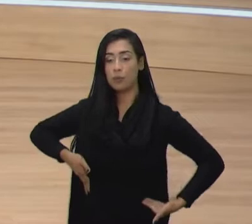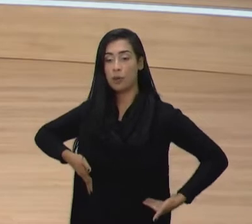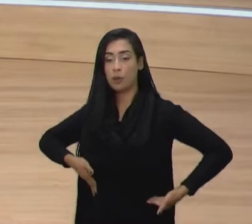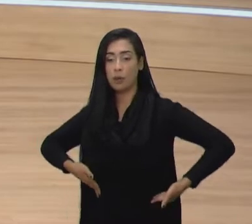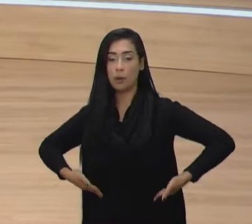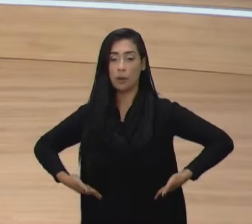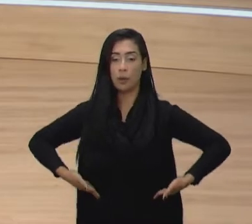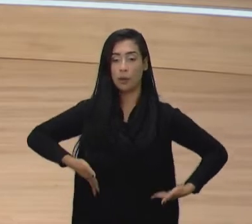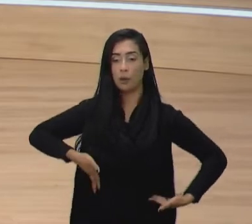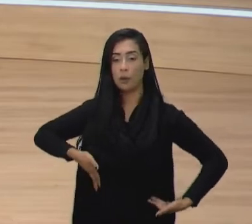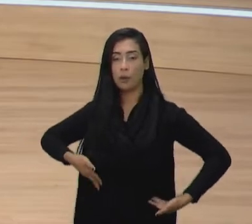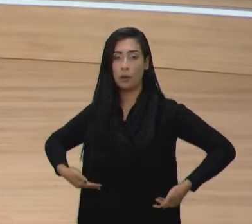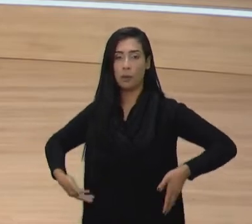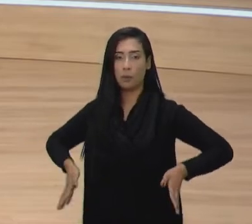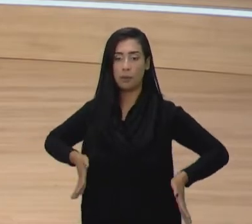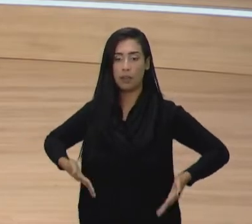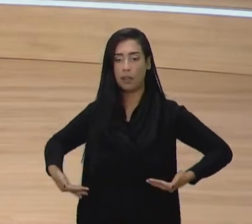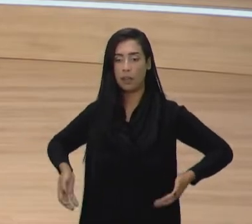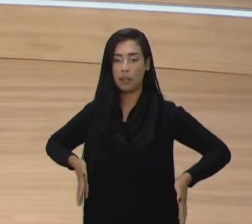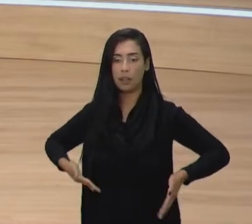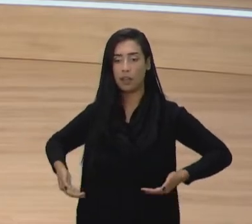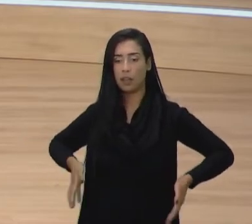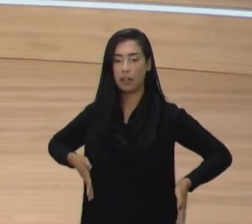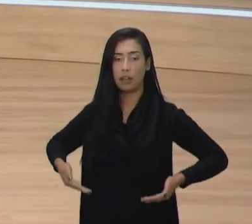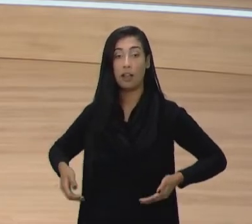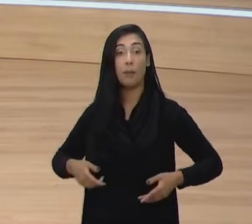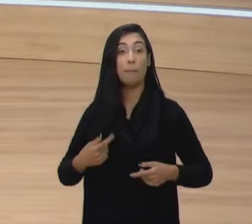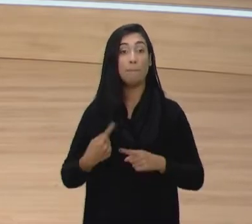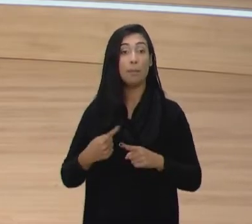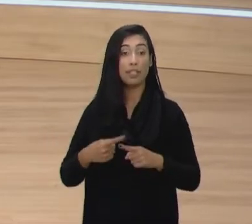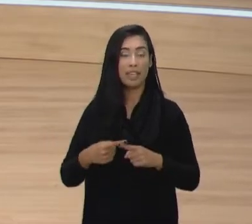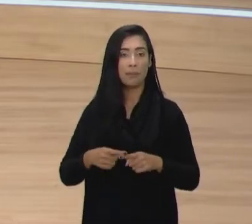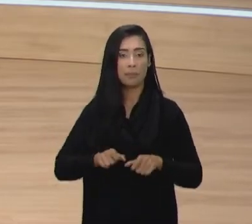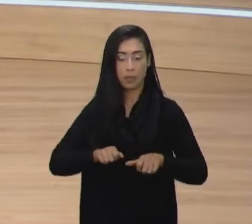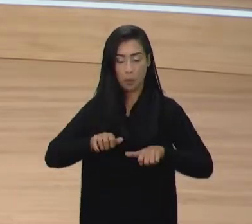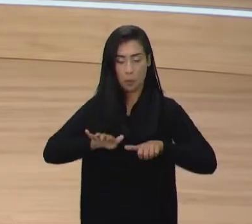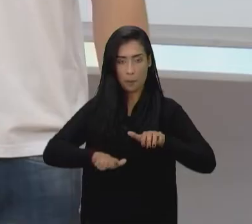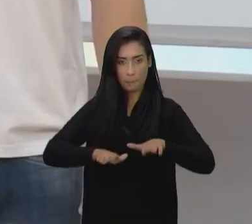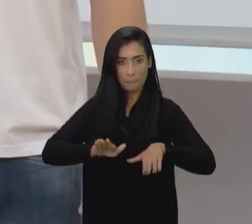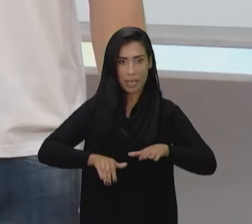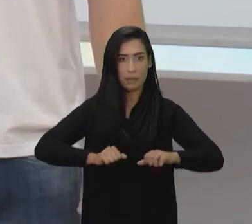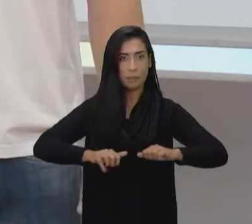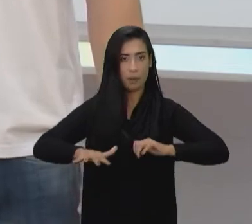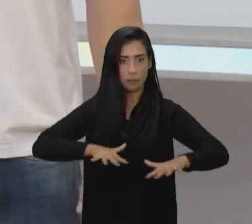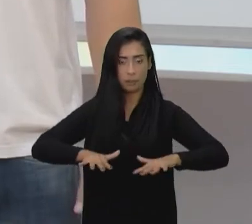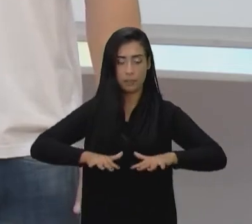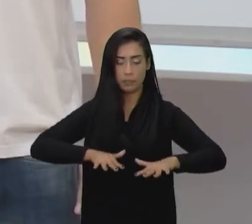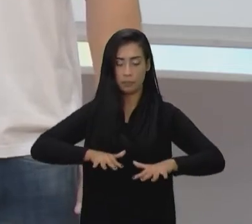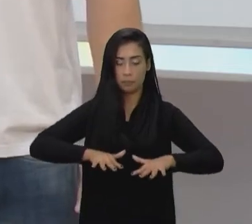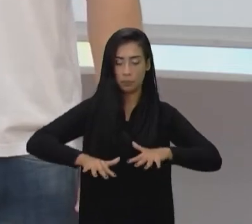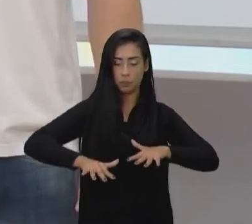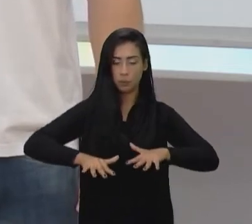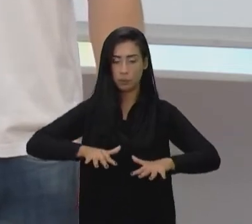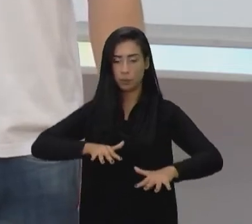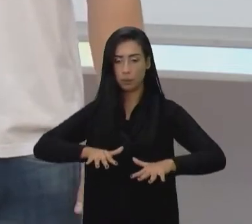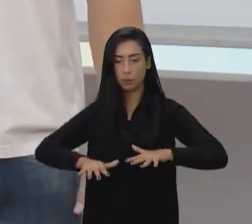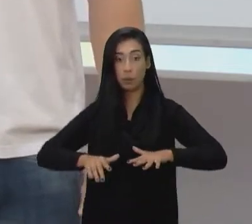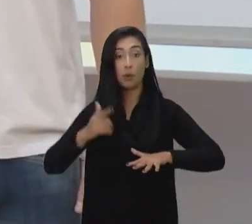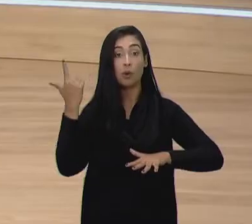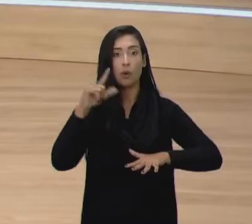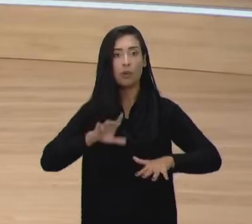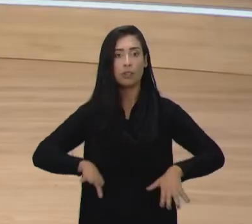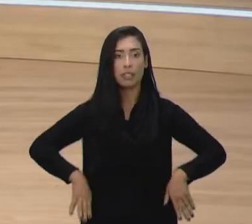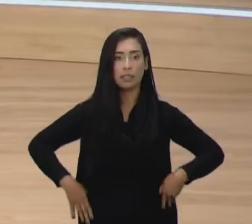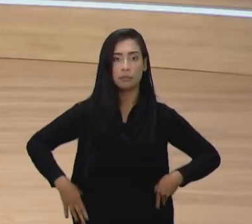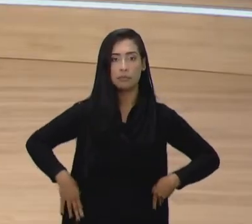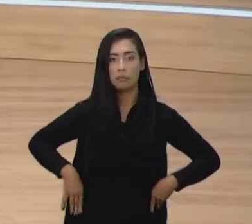movimenta o quadril, na verdade, são os meus pés. O movimento que eu faço nos meus pés, eu solto o meu quadril,